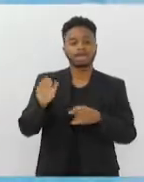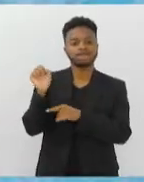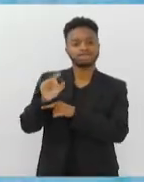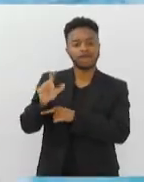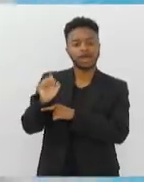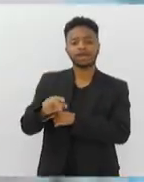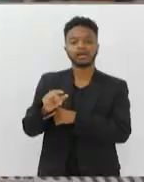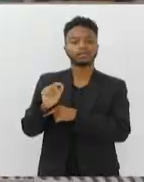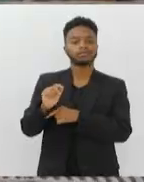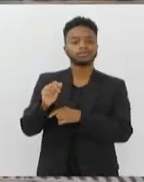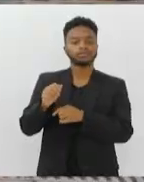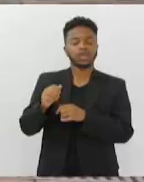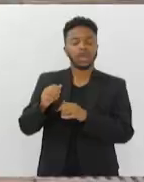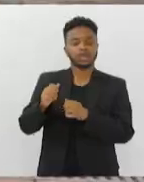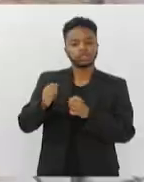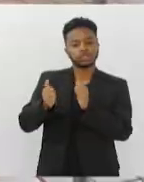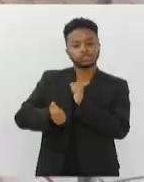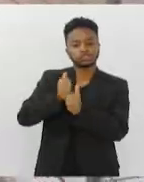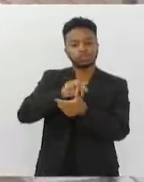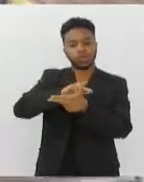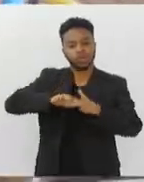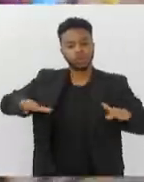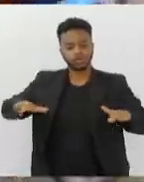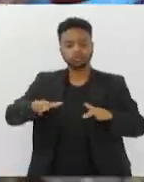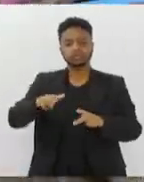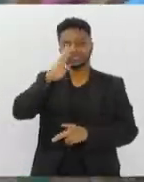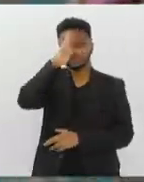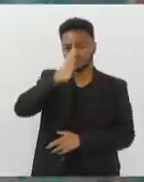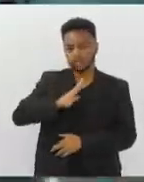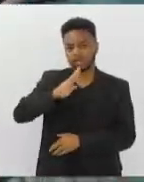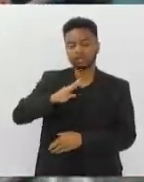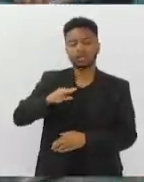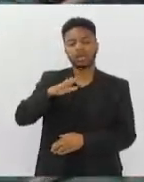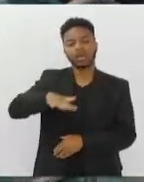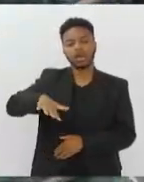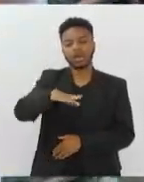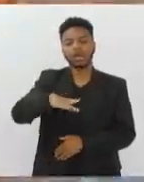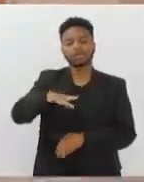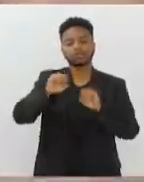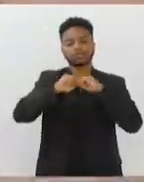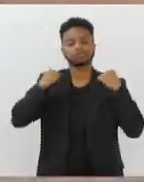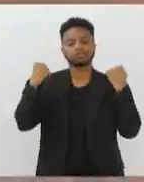atividades esportivas gratuitas no Parque Aquático Júlio Delamare, no Maracanã.